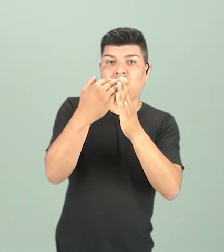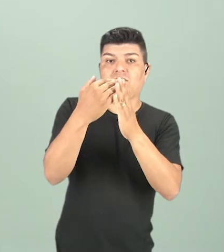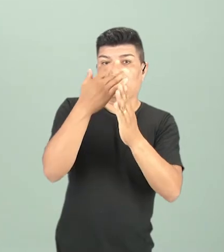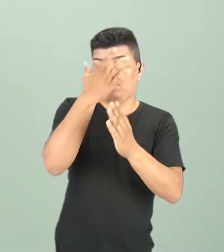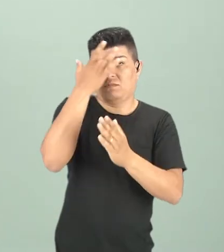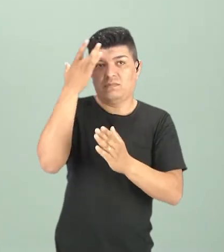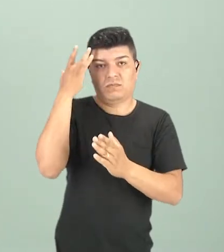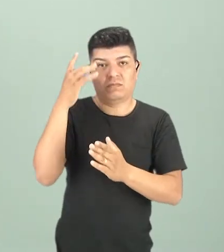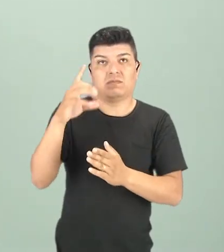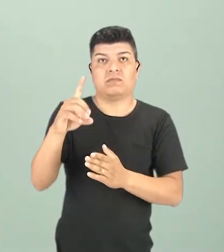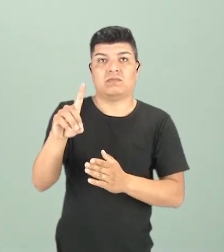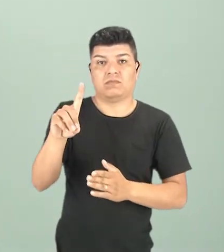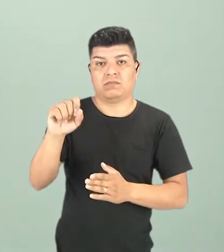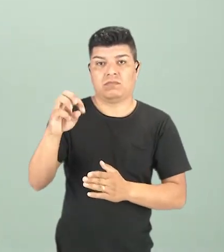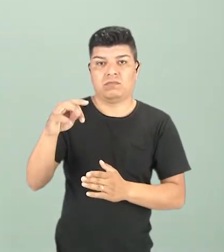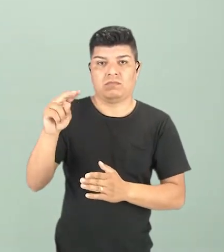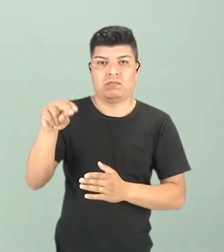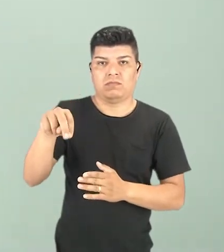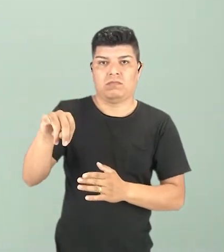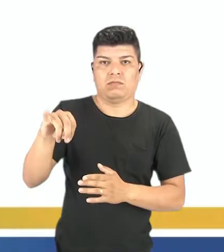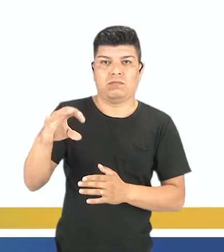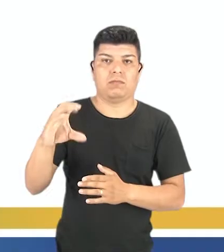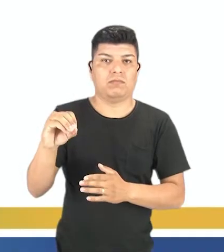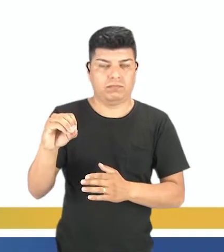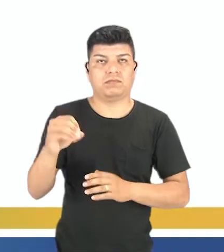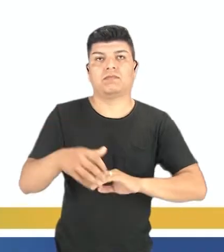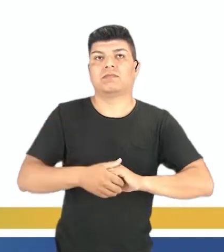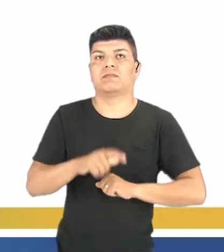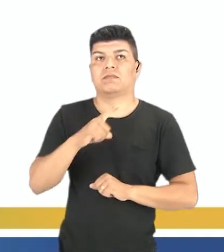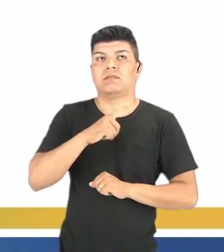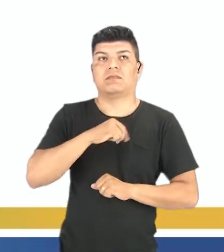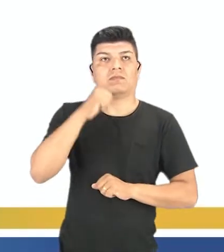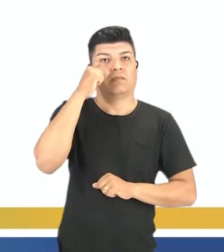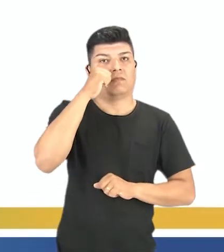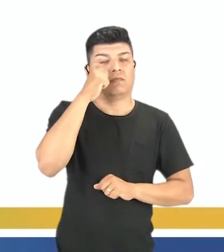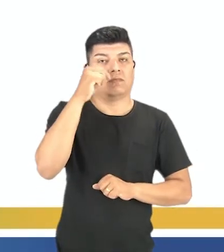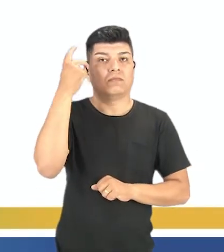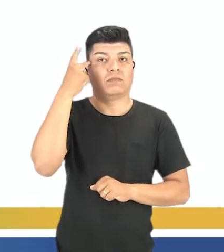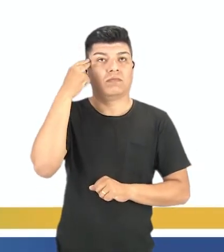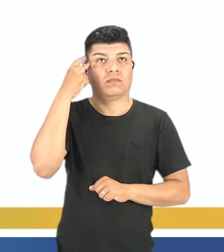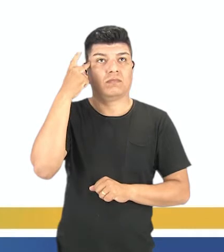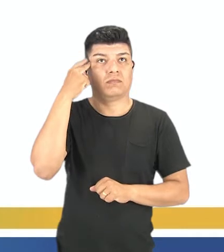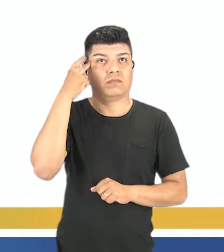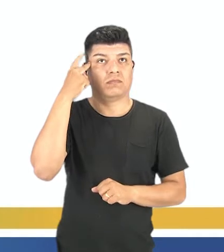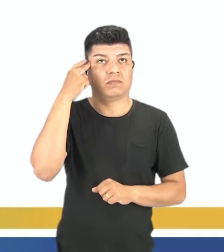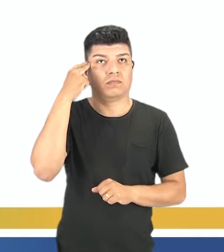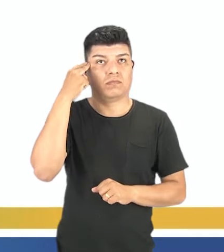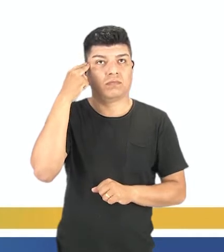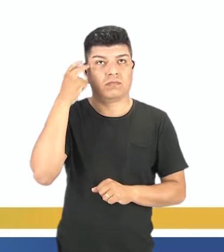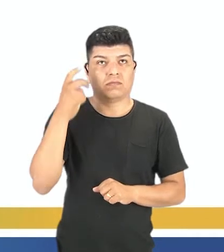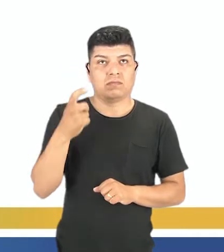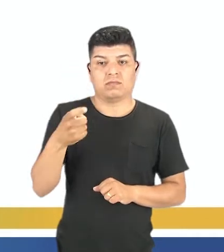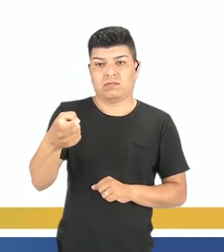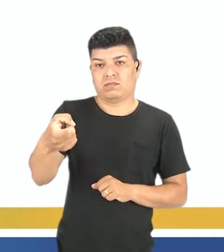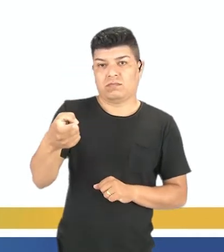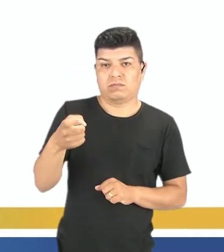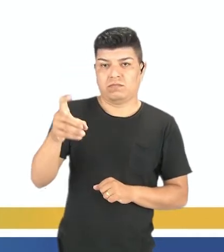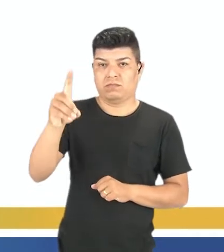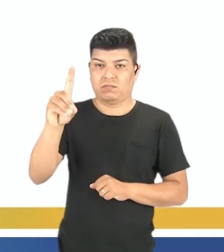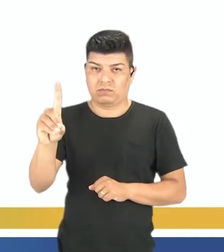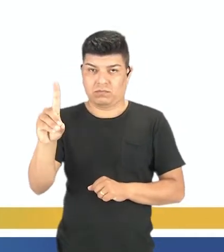vai ser daltônica. A gente vai ver aqui no exemplo, então aqui a gente tem uma mulher normal portadora. Ela é